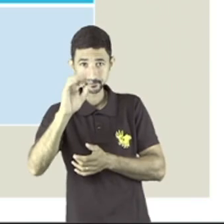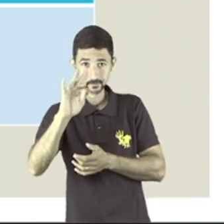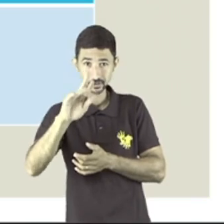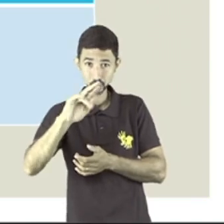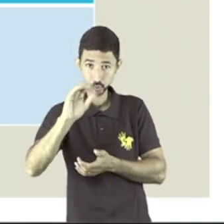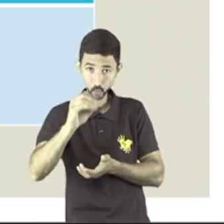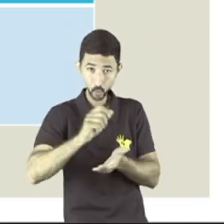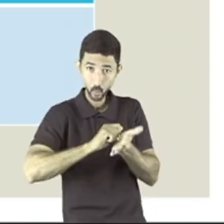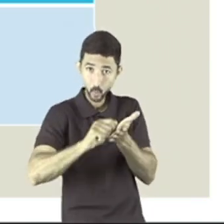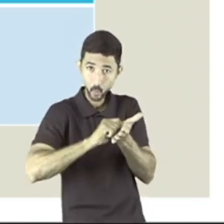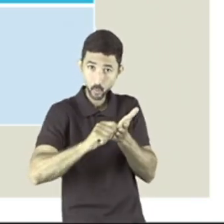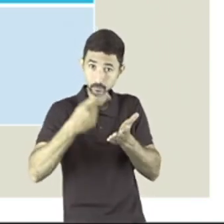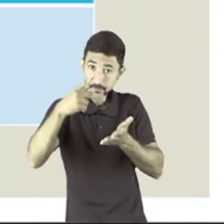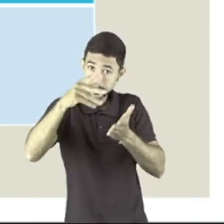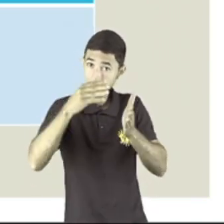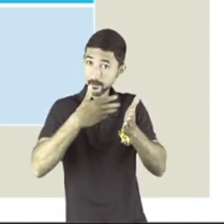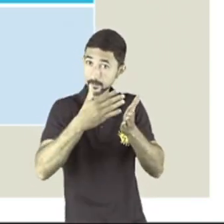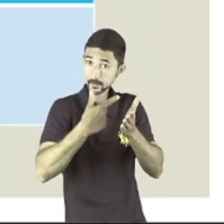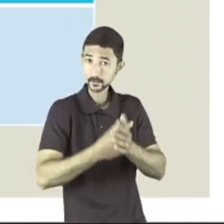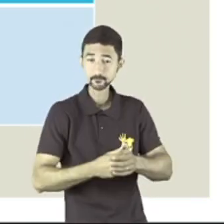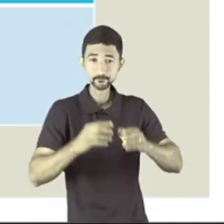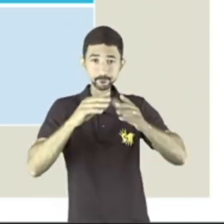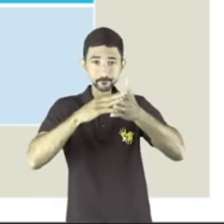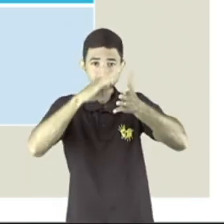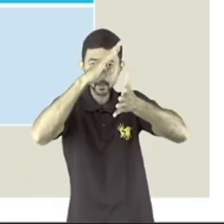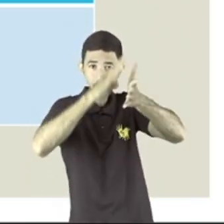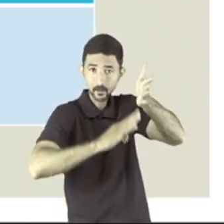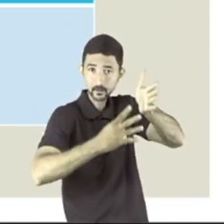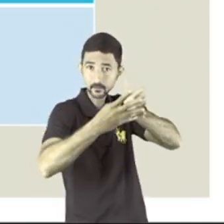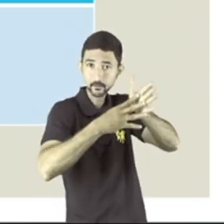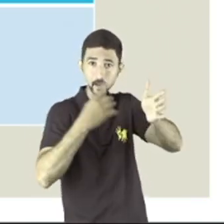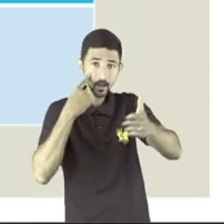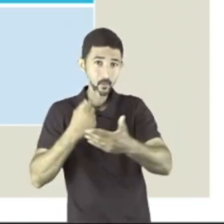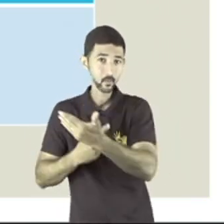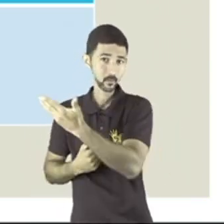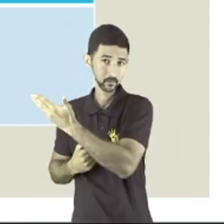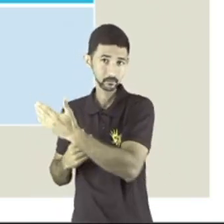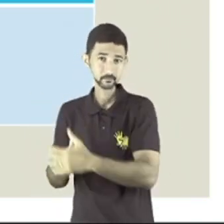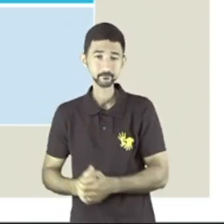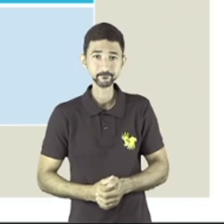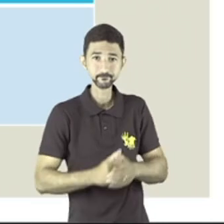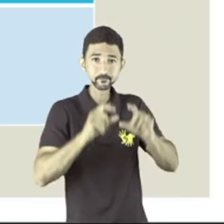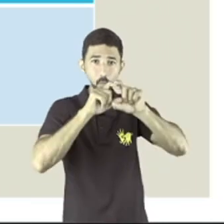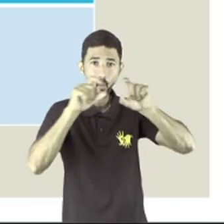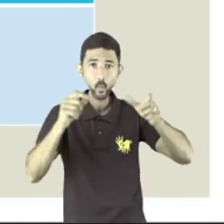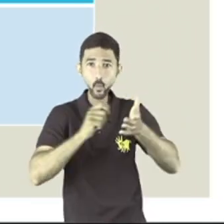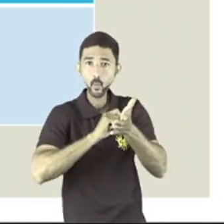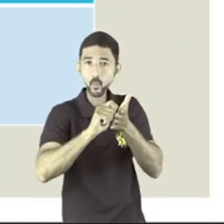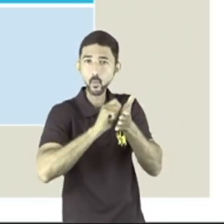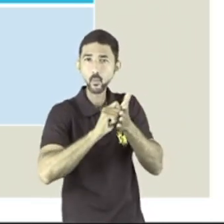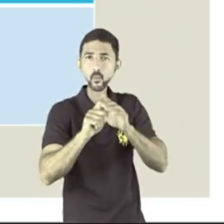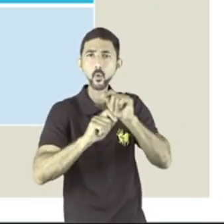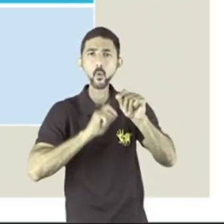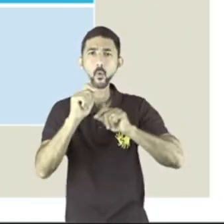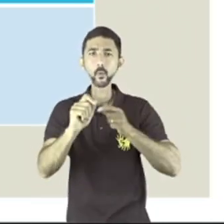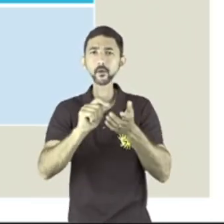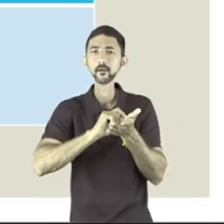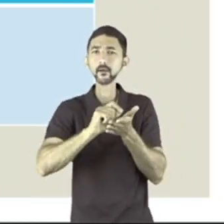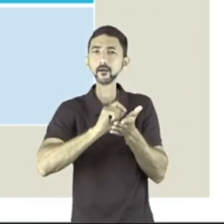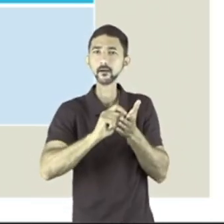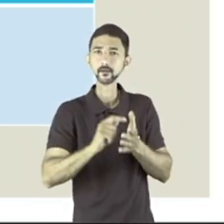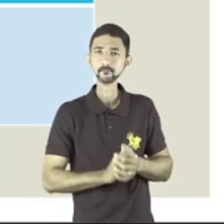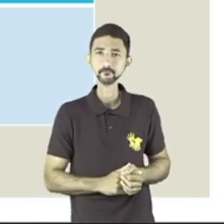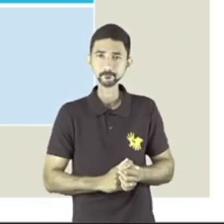caderno. Olha aqui, eu fiz uma tabelinha que vocês também podem fazer. A primeira coisa que vocês vão registrar, anotar